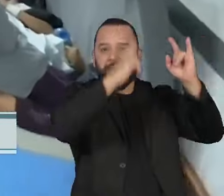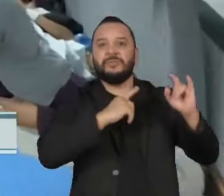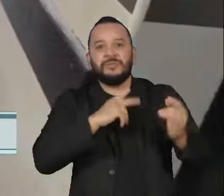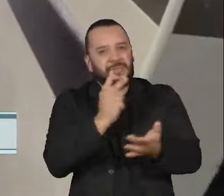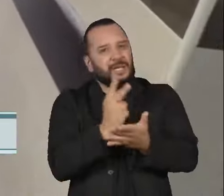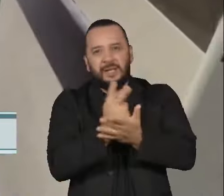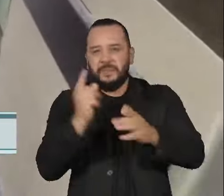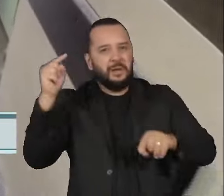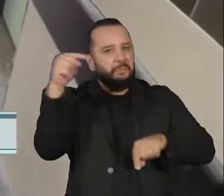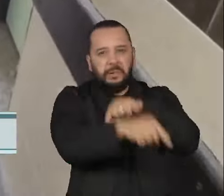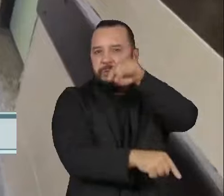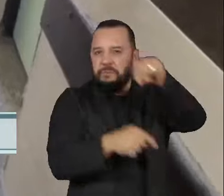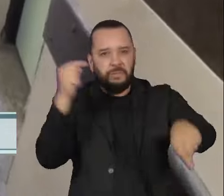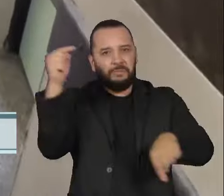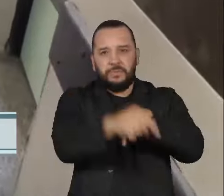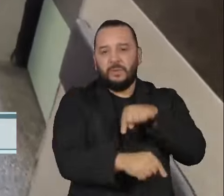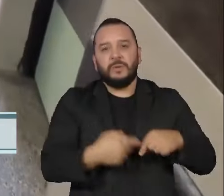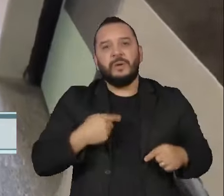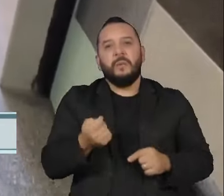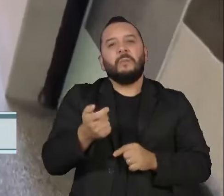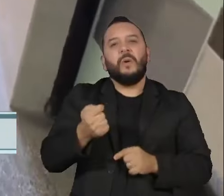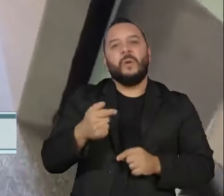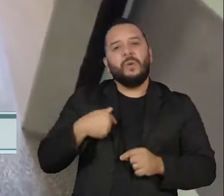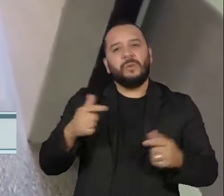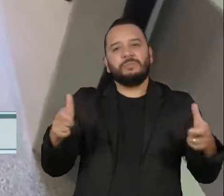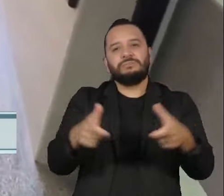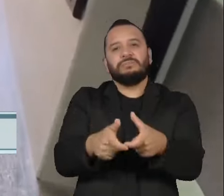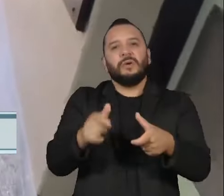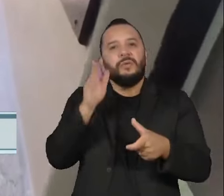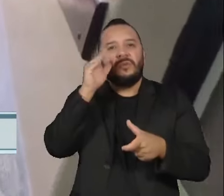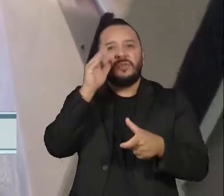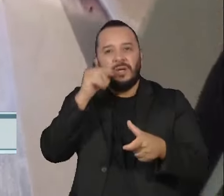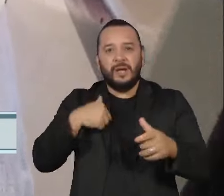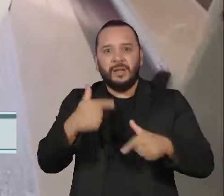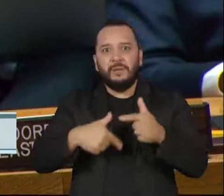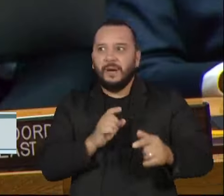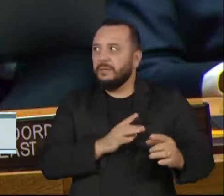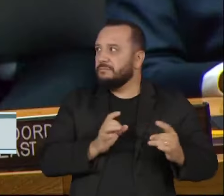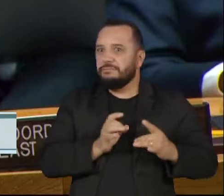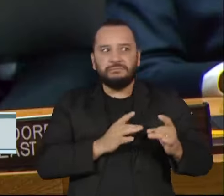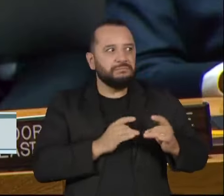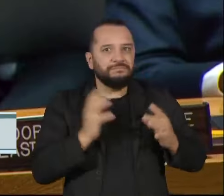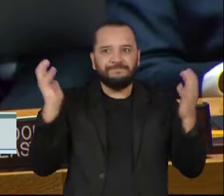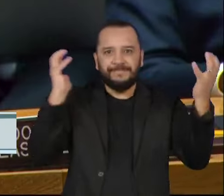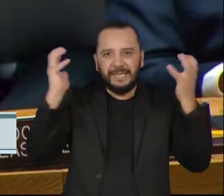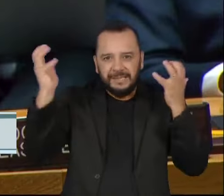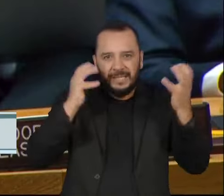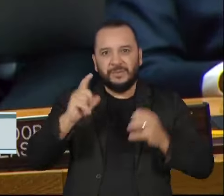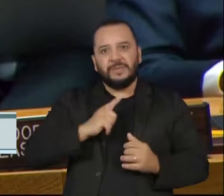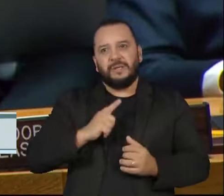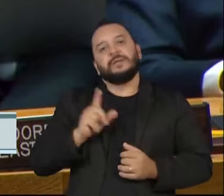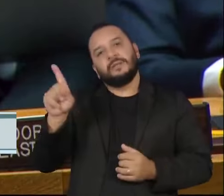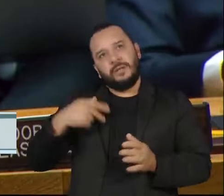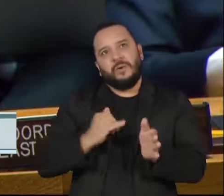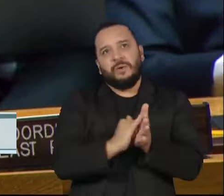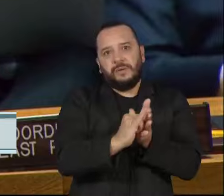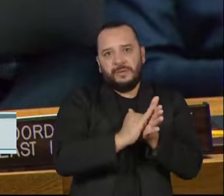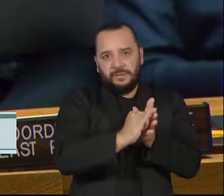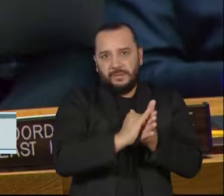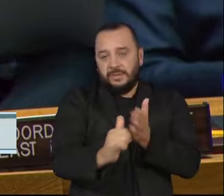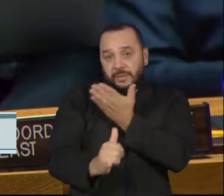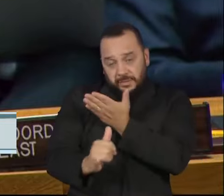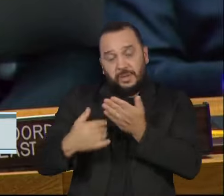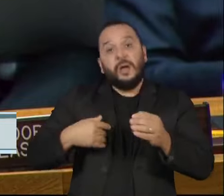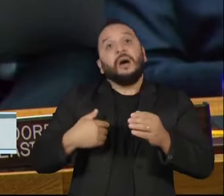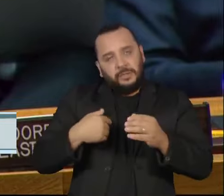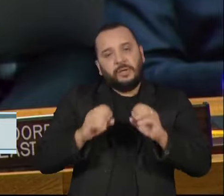frequência e que os poucos funcionários que restam trabalham sobre forte pressão em Nova York diante do Conselho de Segurança da ONU